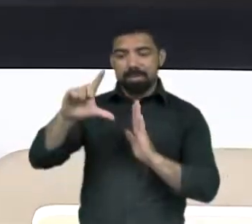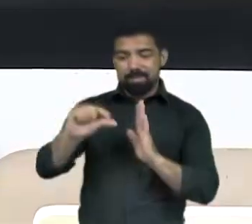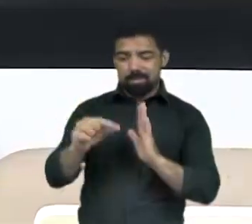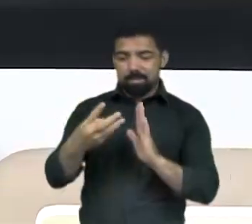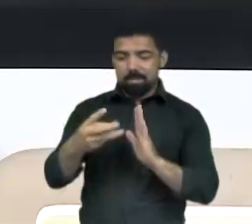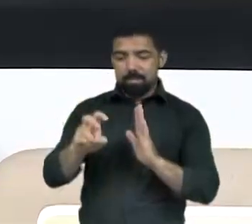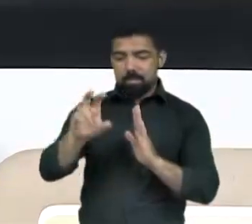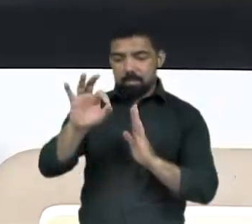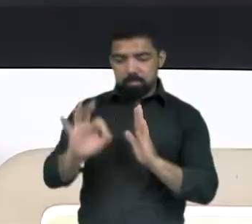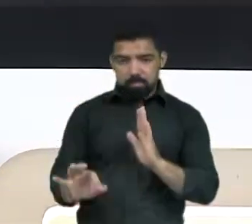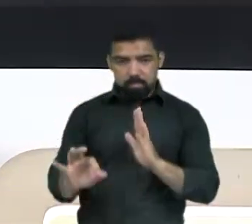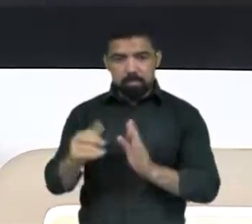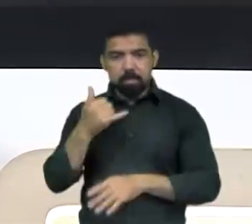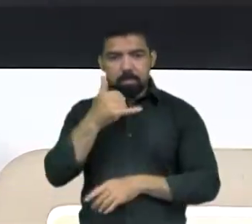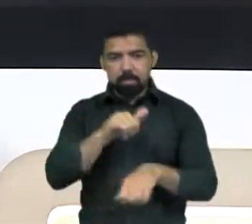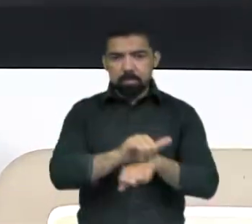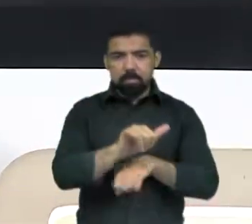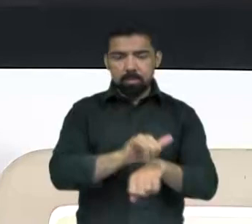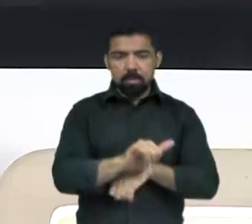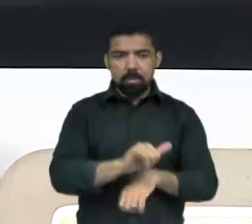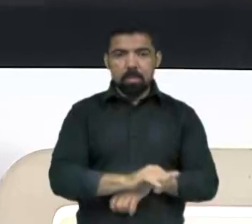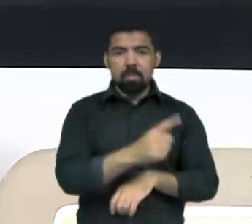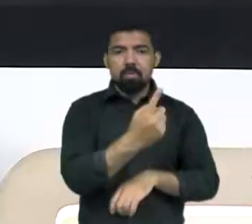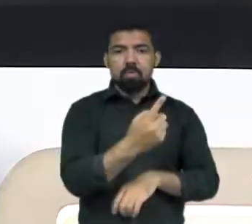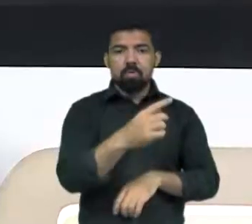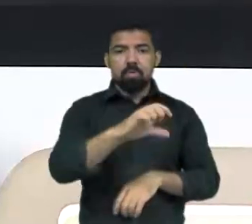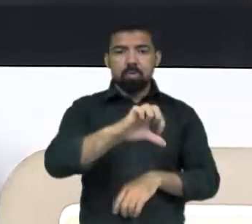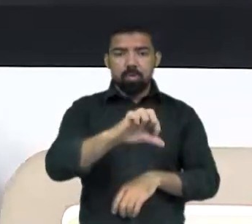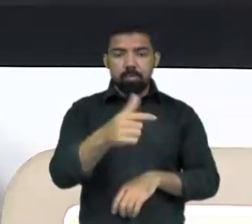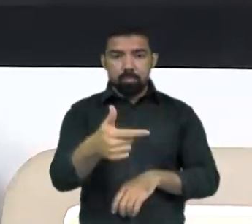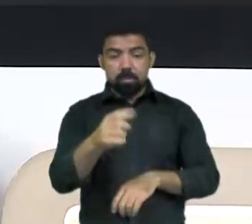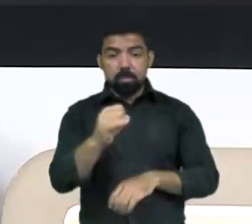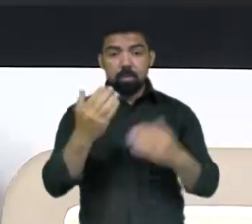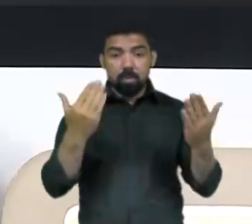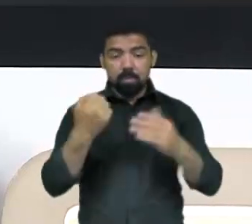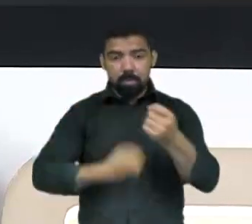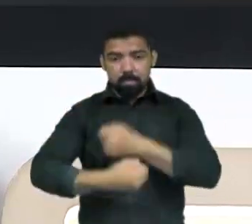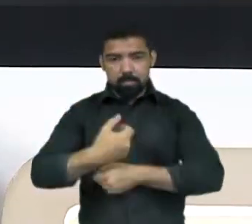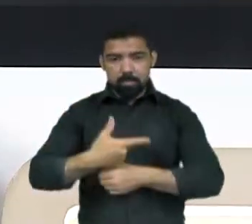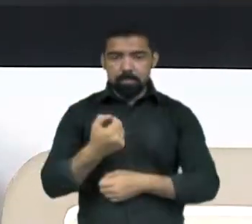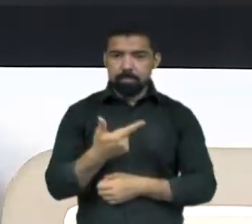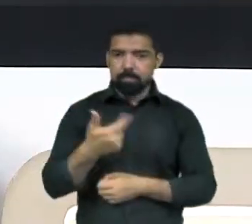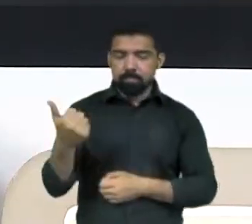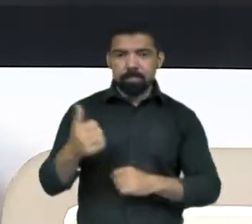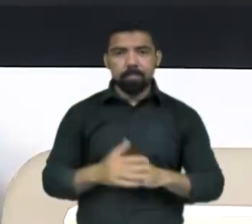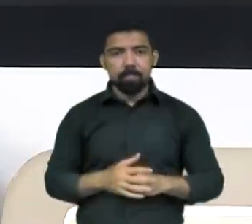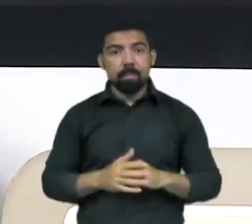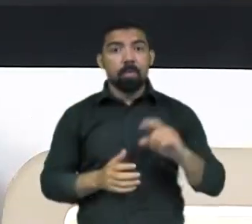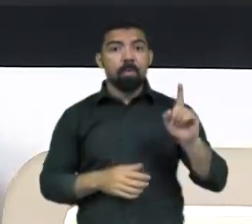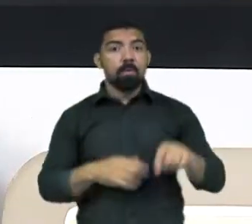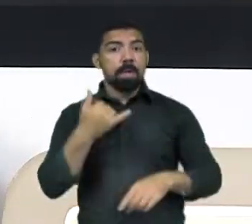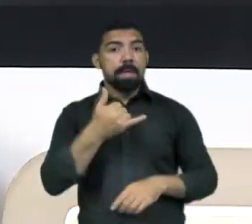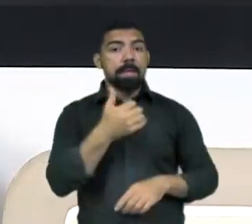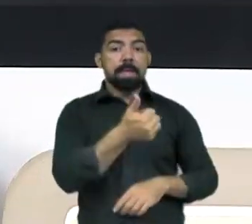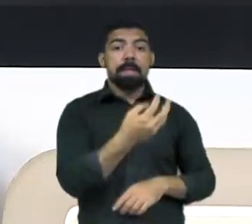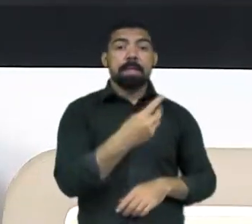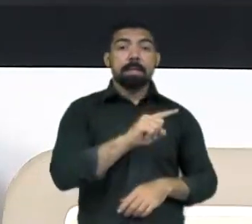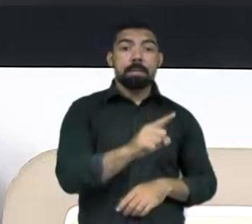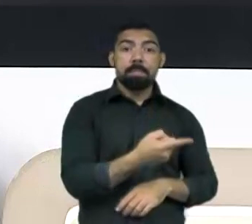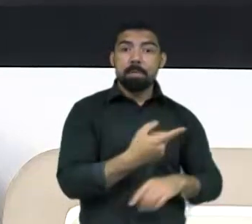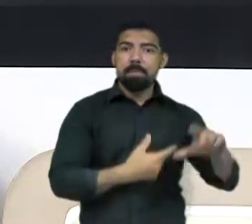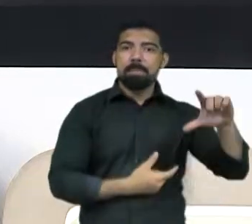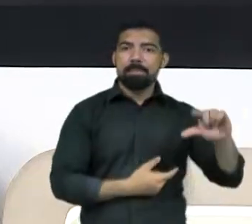para a Central 192 na comparação com 2021. Foram cerca de 13 mil ligações falsas a